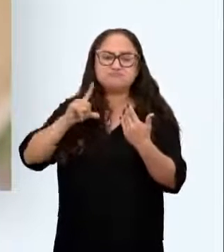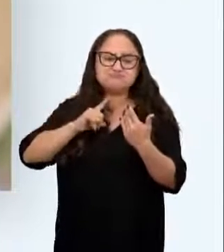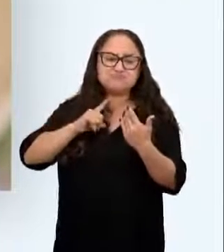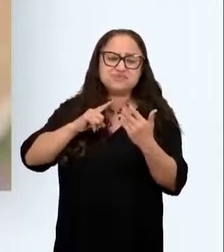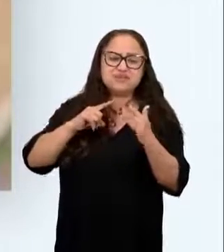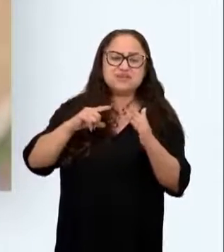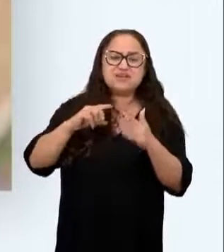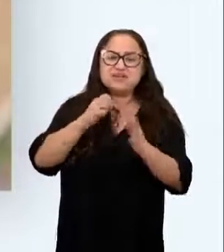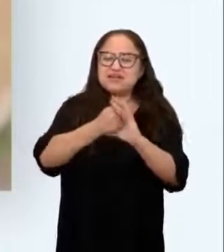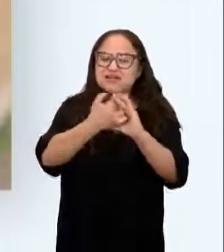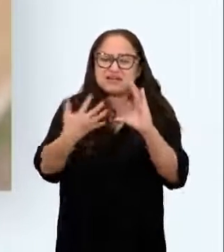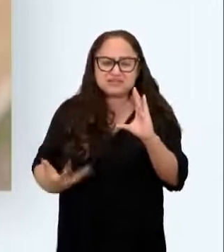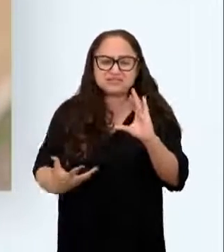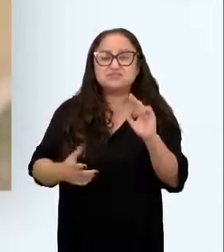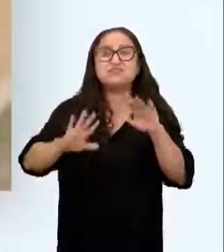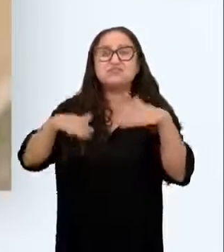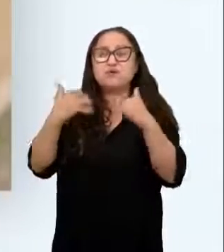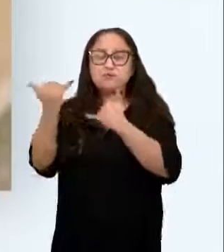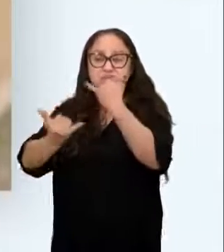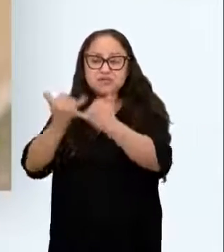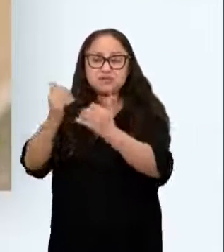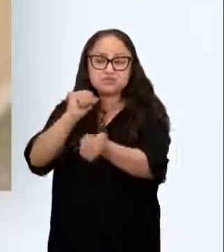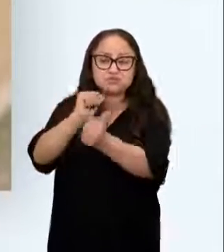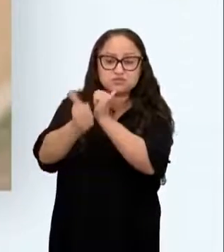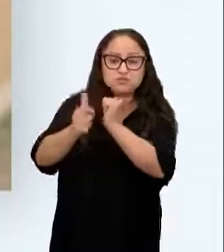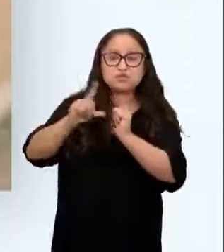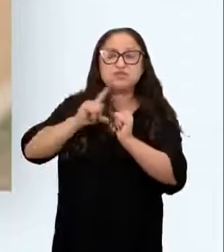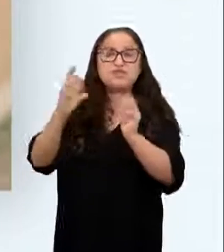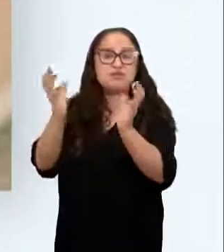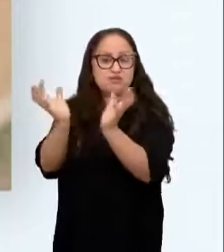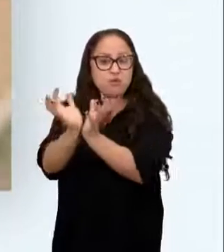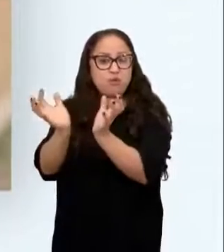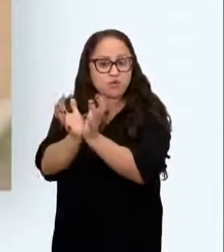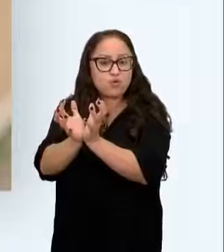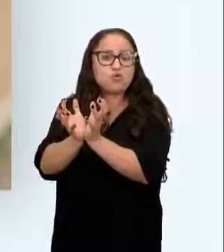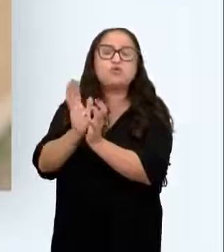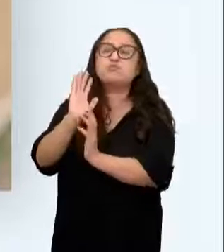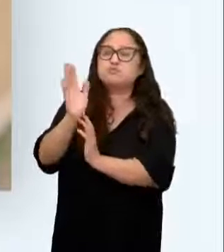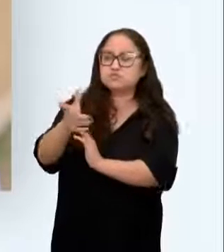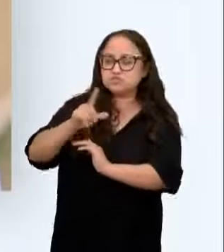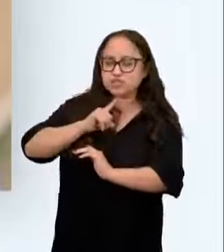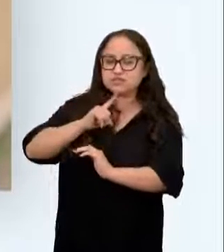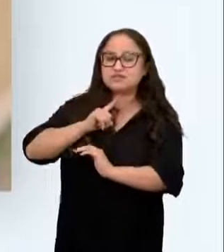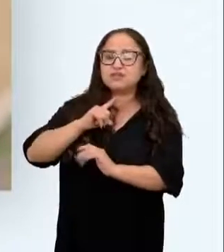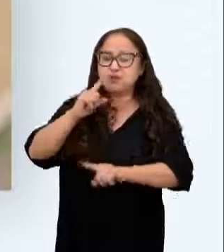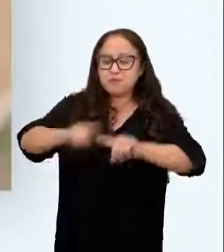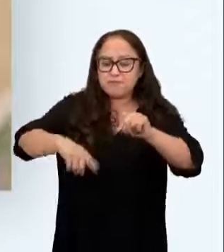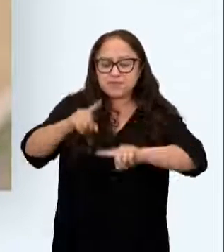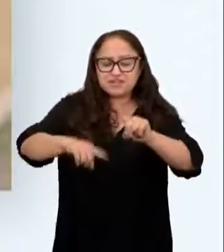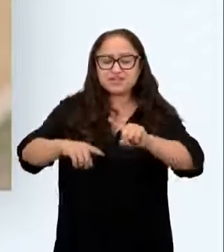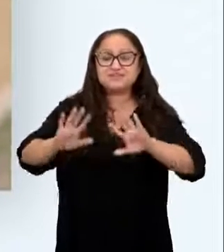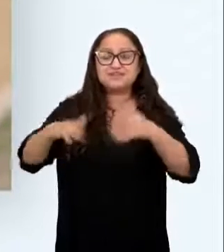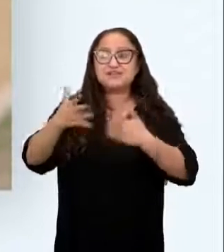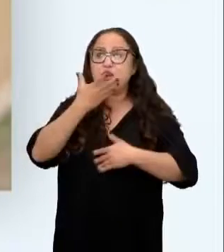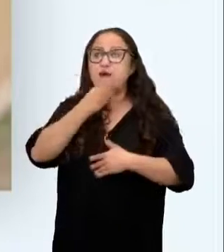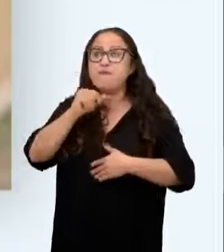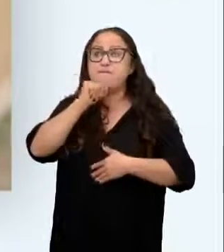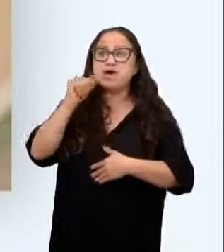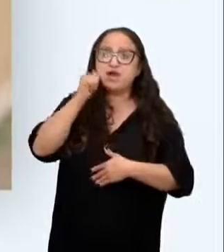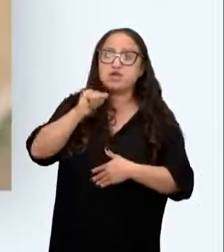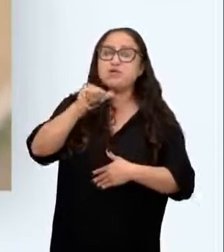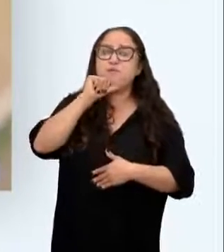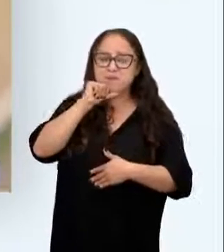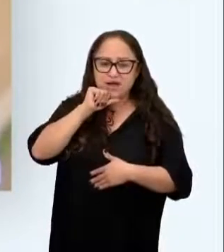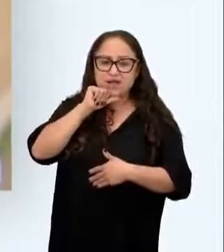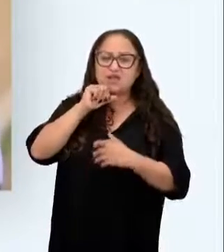isso, né? E o Brincando com o Esporte tem a sua equipe, tem seus recursos materiais para trabalho e os pais se sentem mais confiáveis